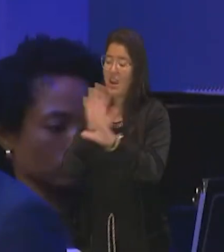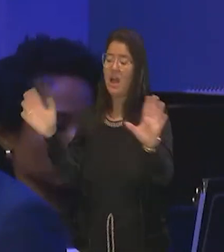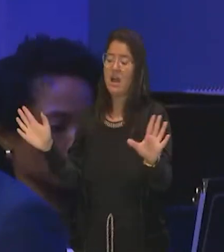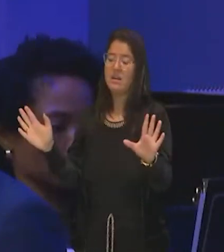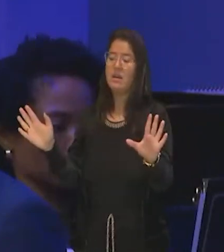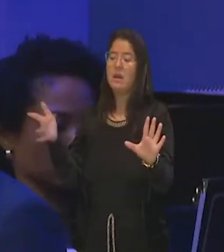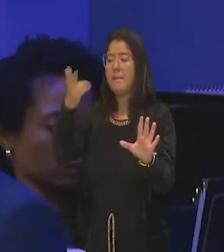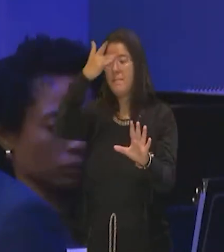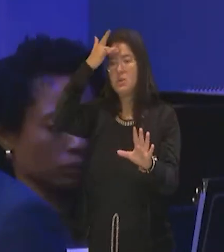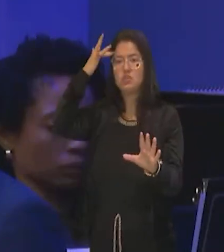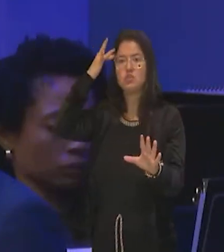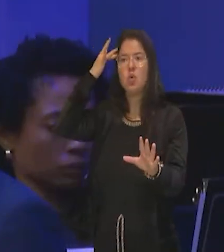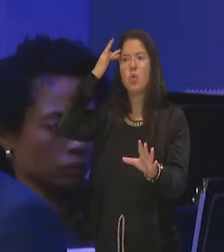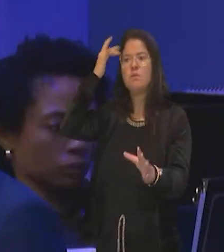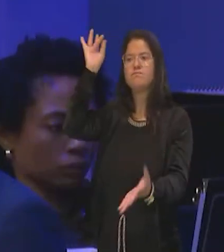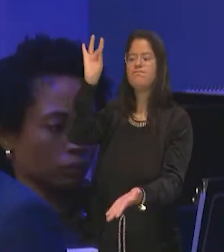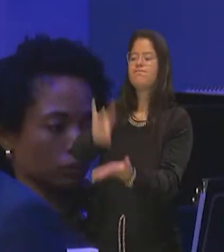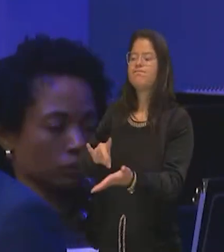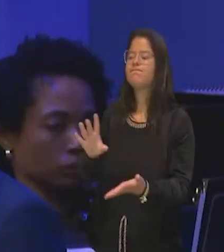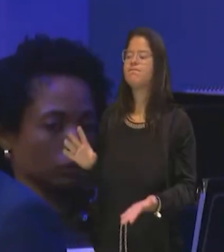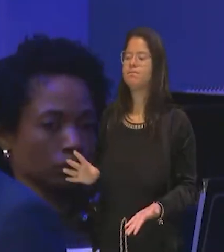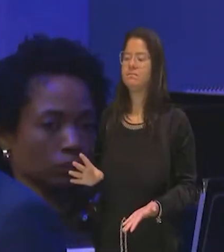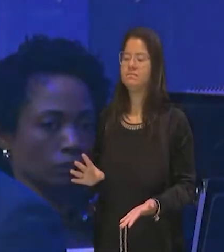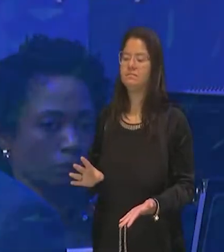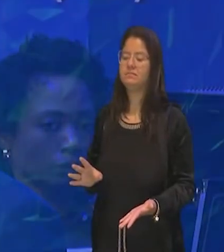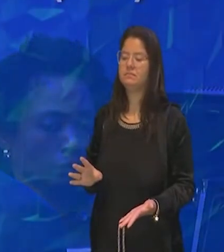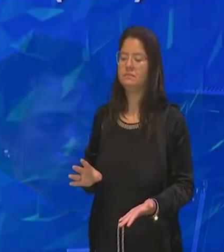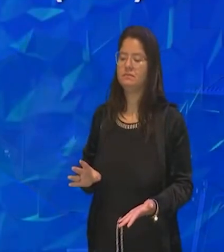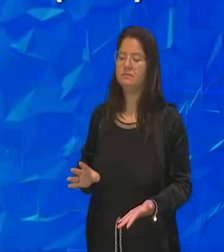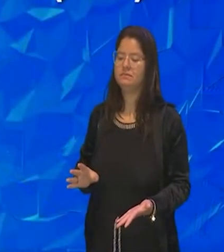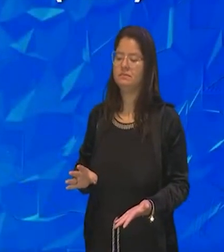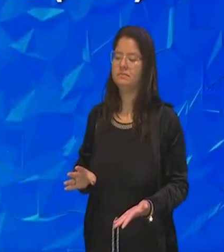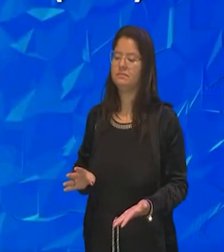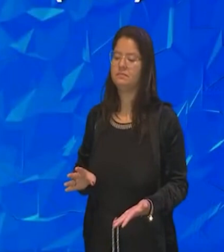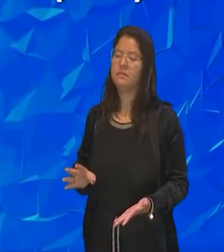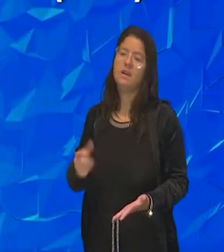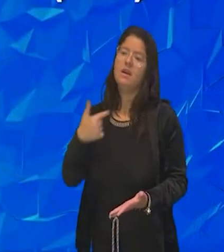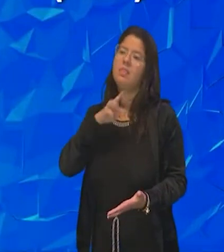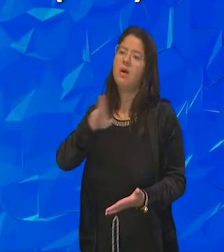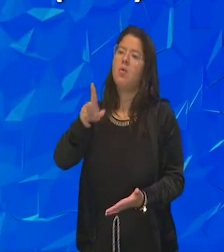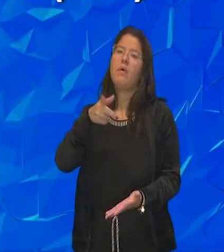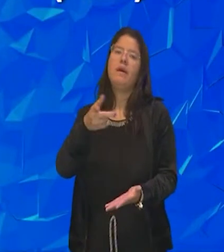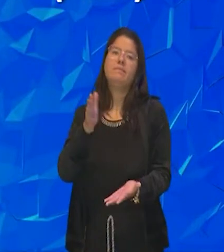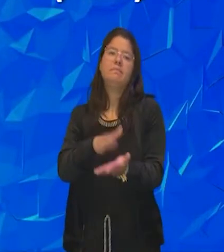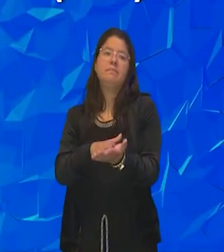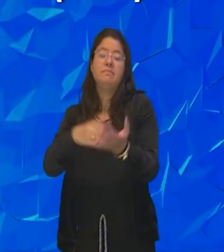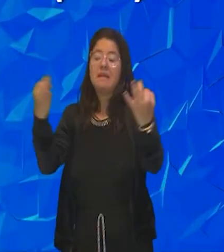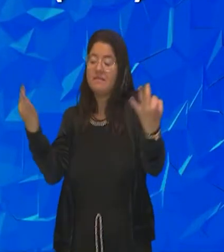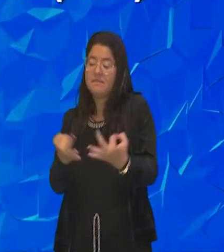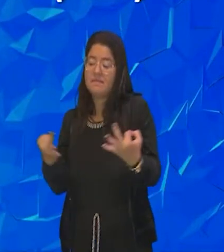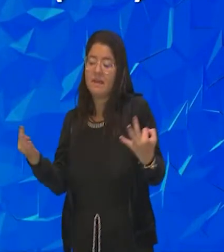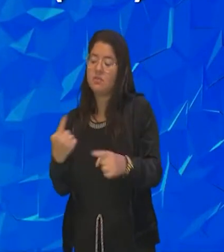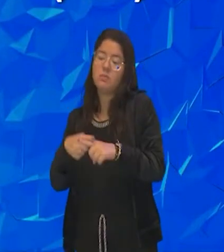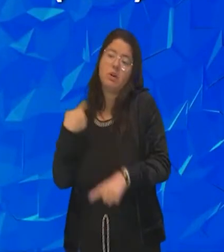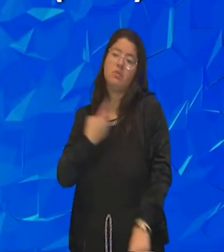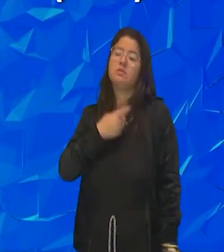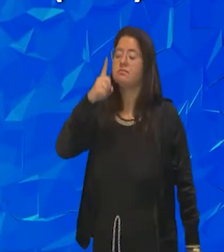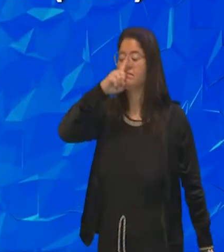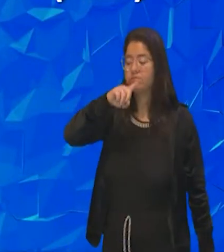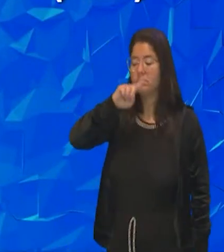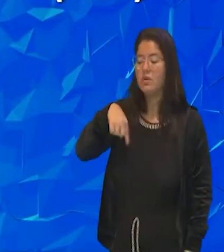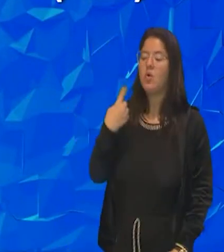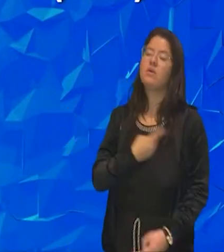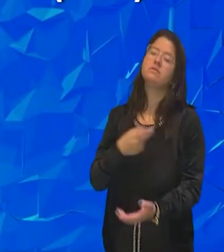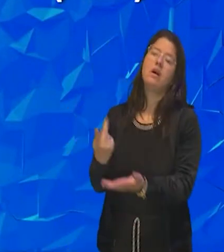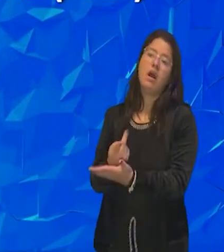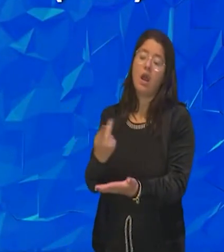Irrepreensível. Não se exige uma conduta absolutamente perfeita, porque nós falhamos, nós